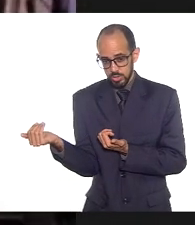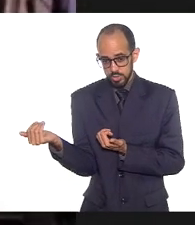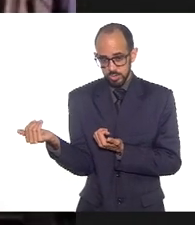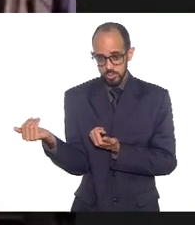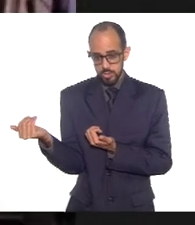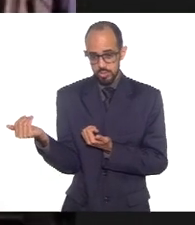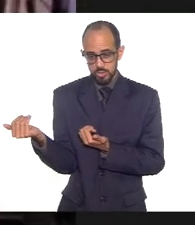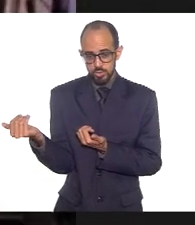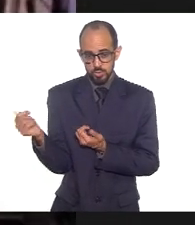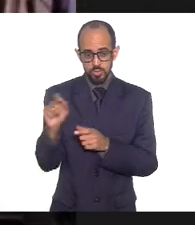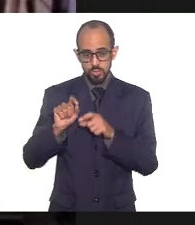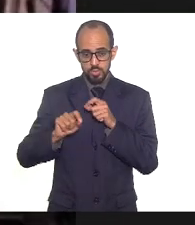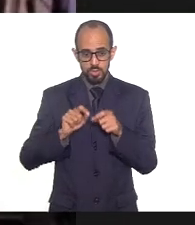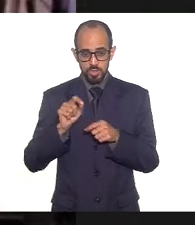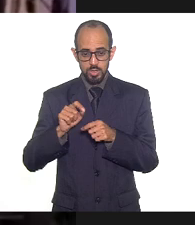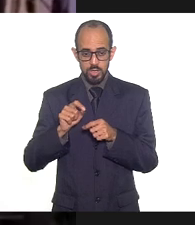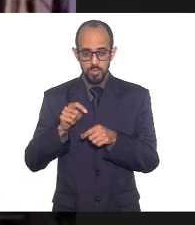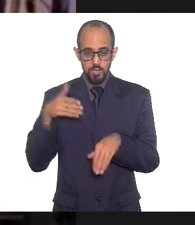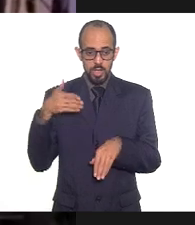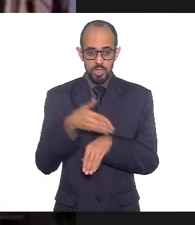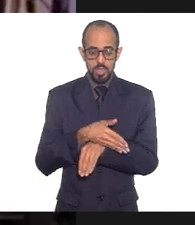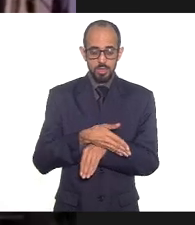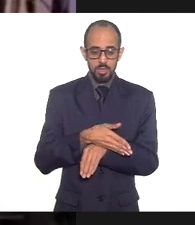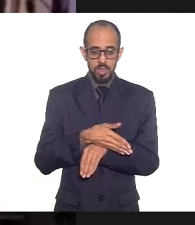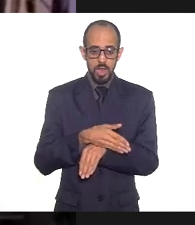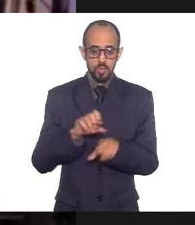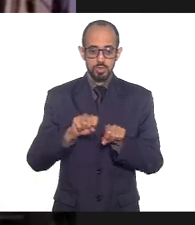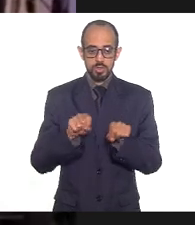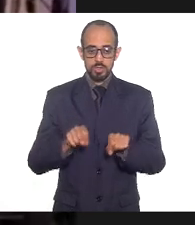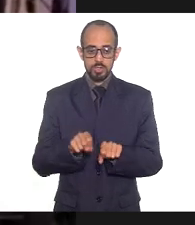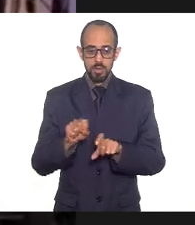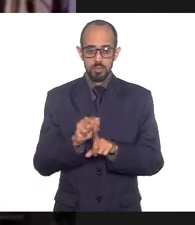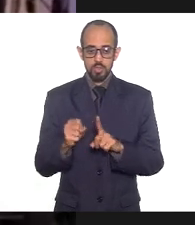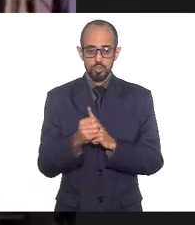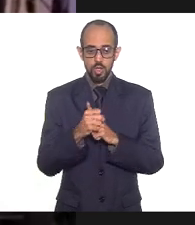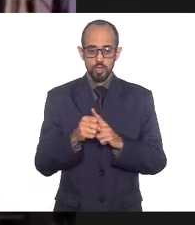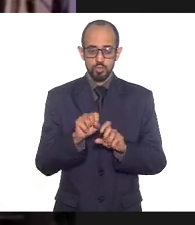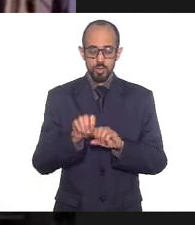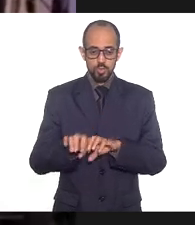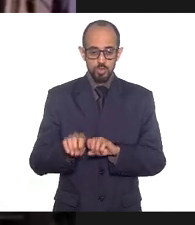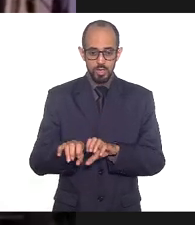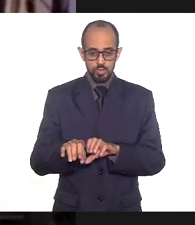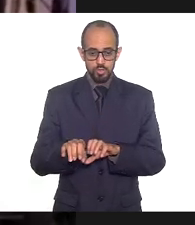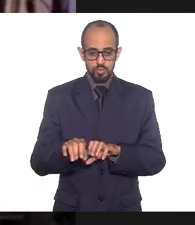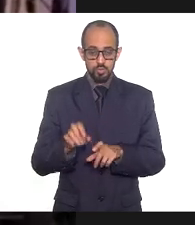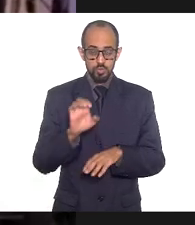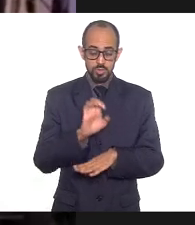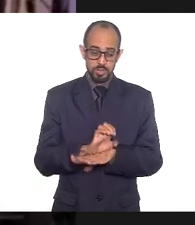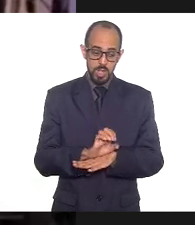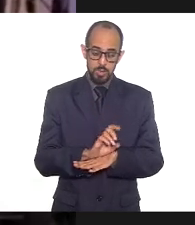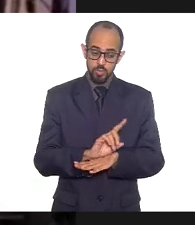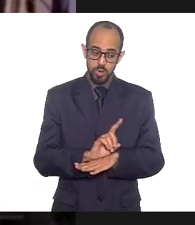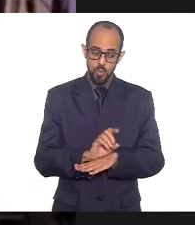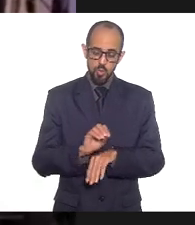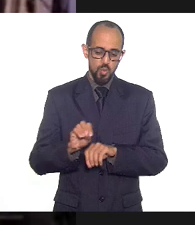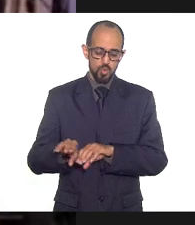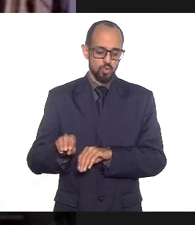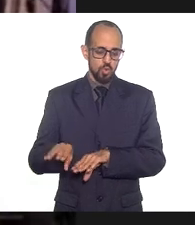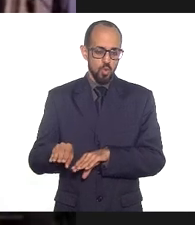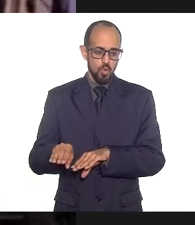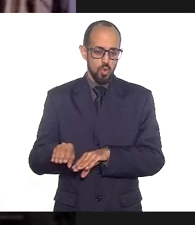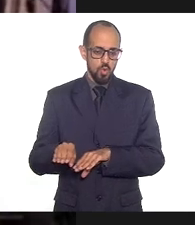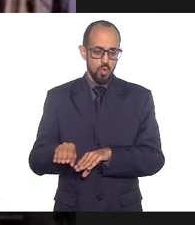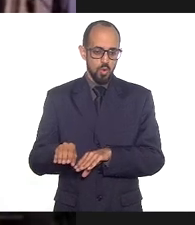e foi habitar o sistema socioeducativo e ao estado ao invés de cuidar dessa menina é